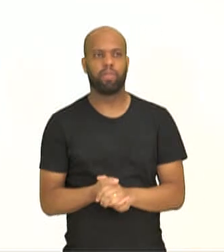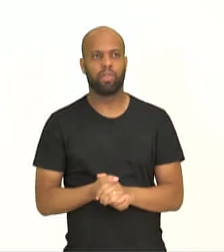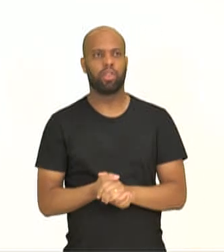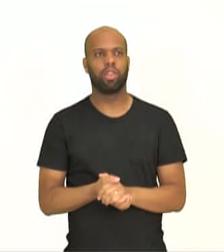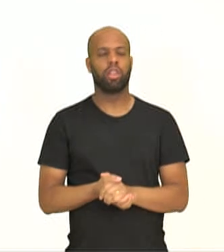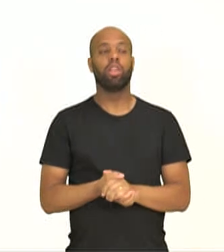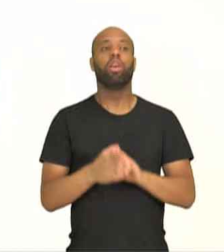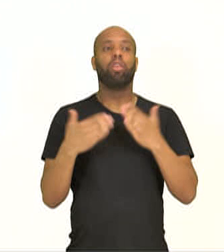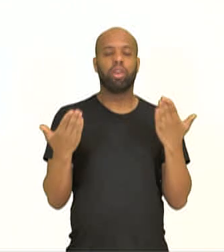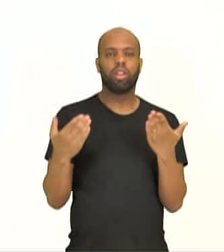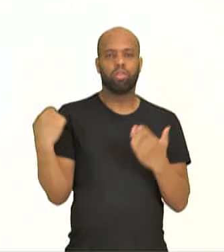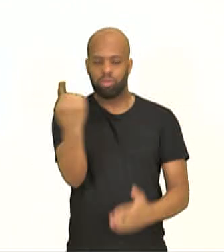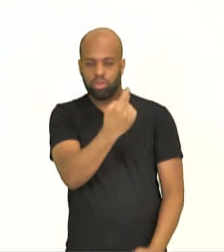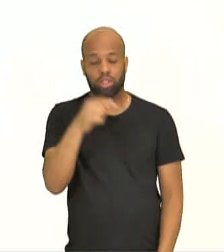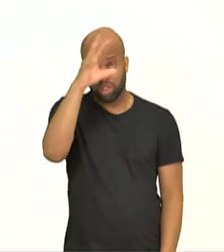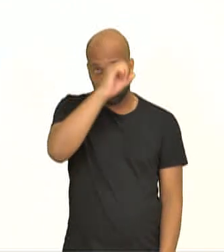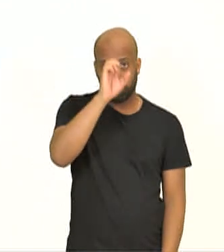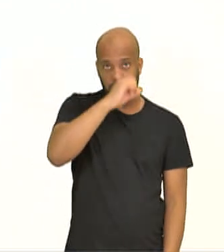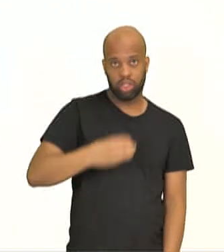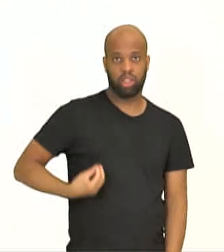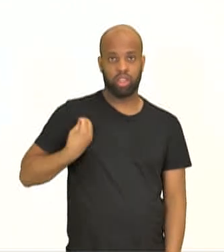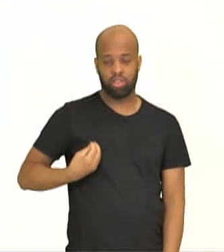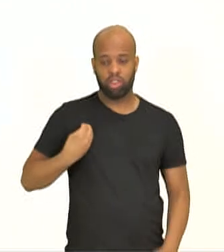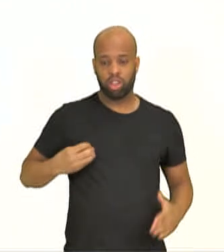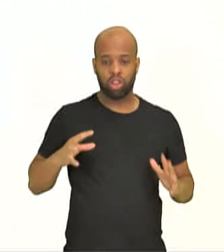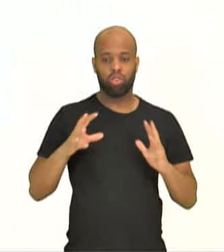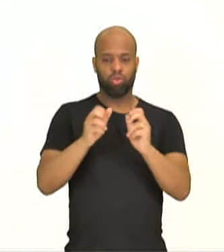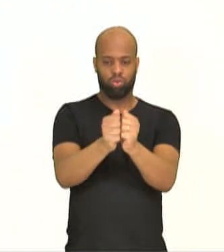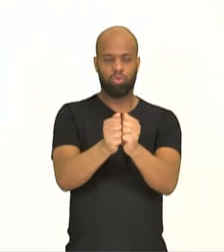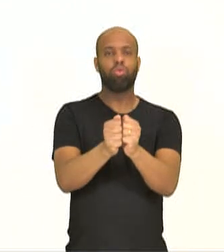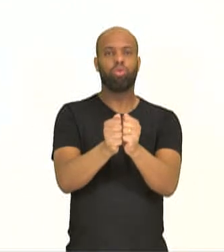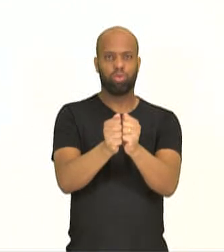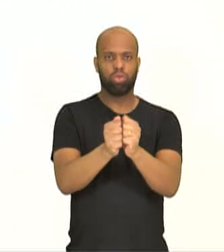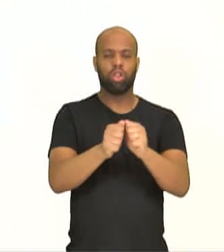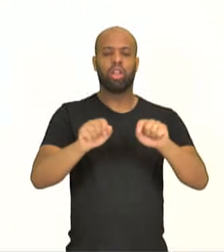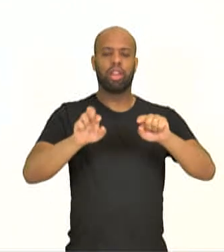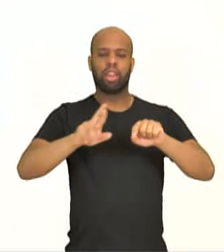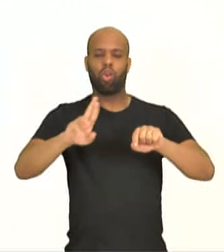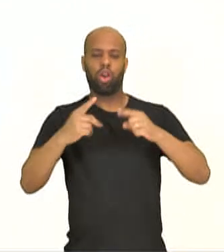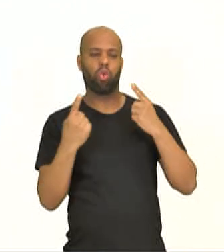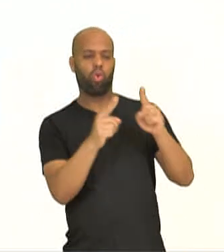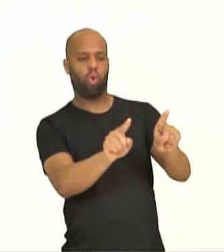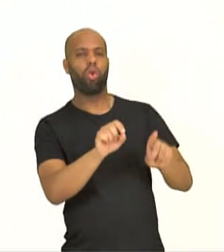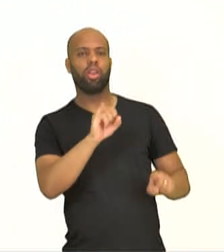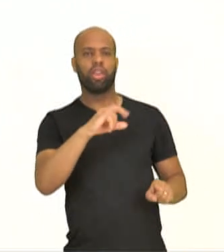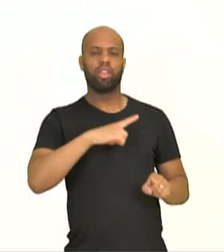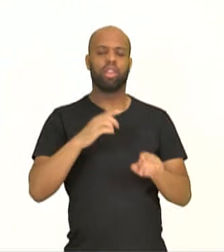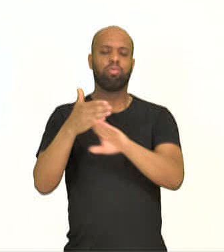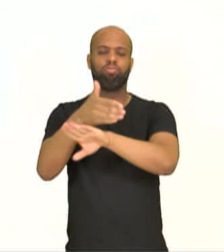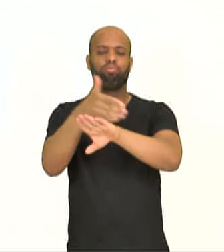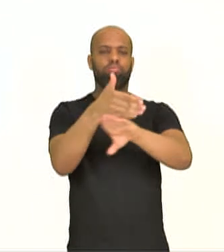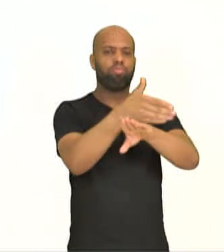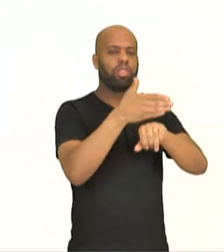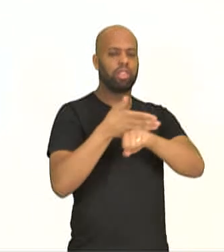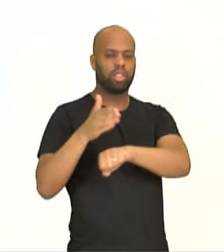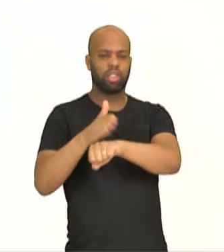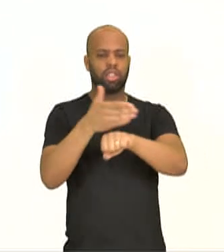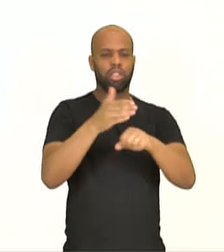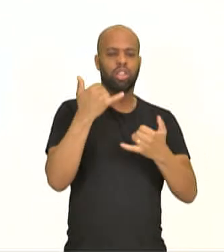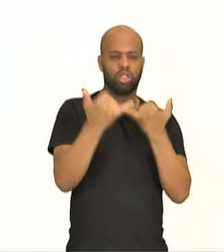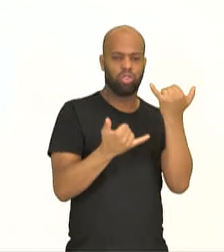Então, nós aprendemos a viver uns com os outros e não contra os outros. Quanto mais nós praticamos os